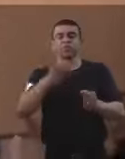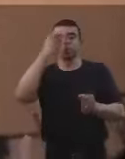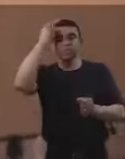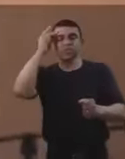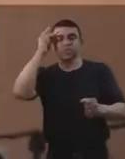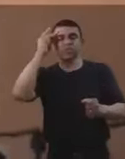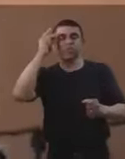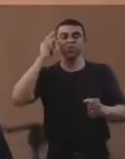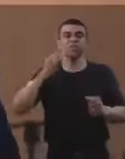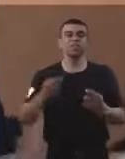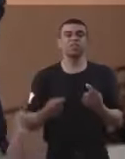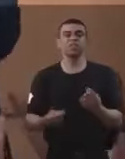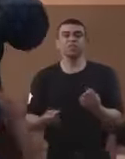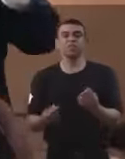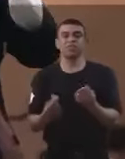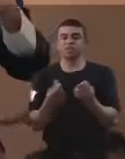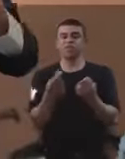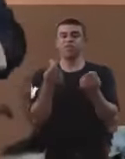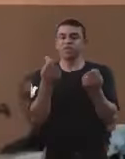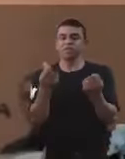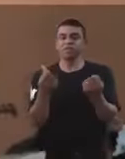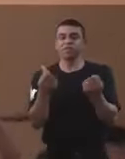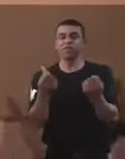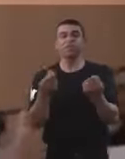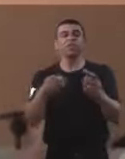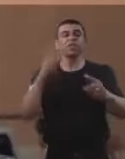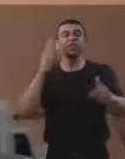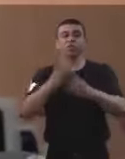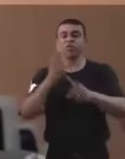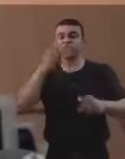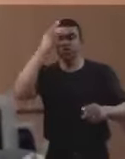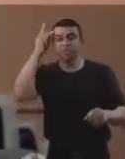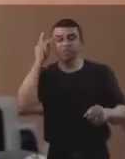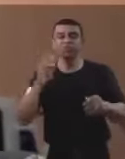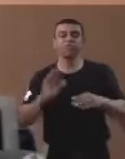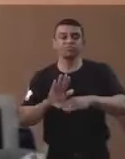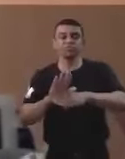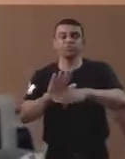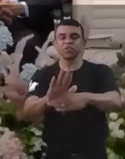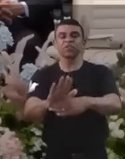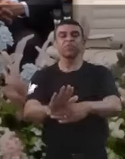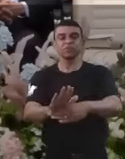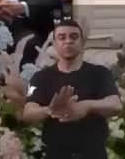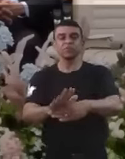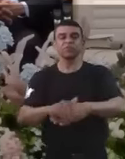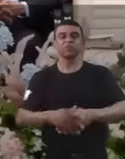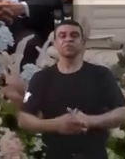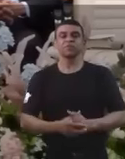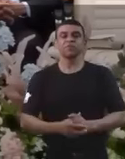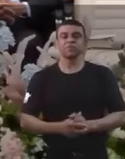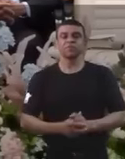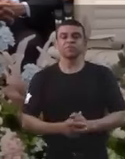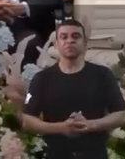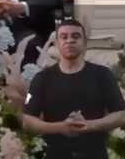falso profeta é um traficante da fé que alimenta o vício da cobiça.